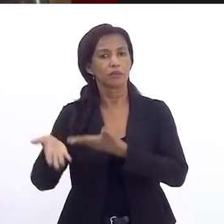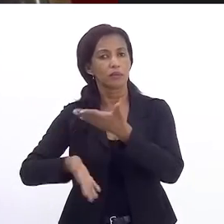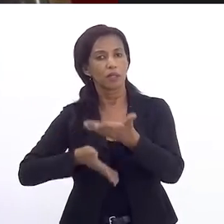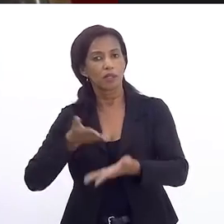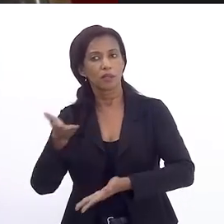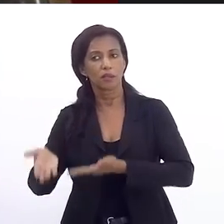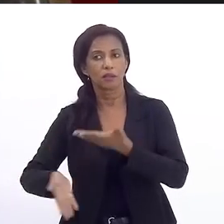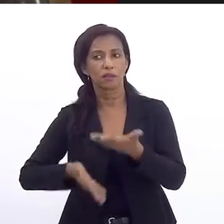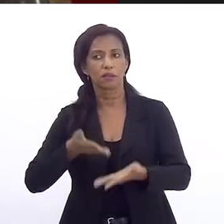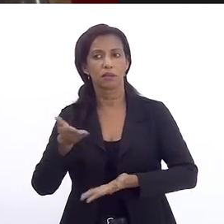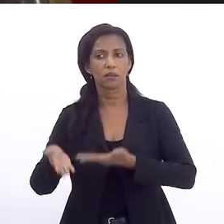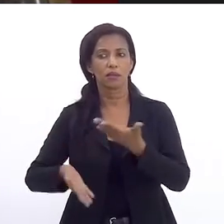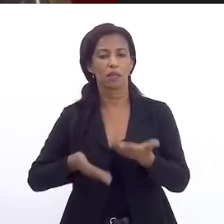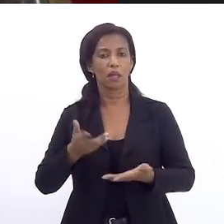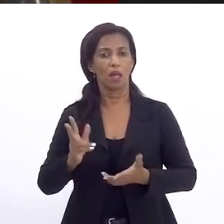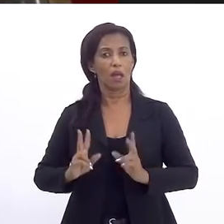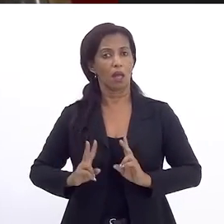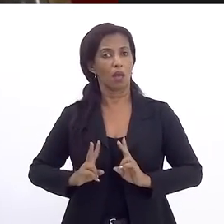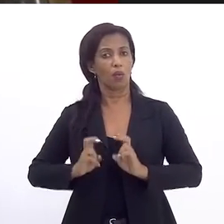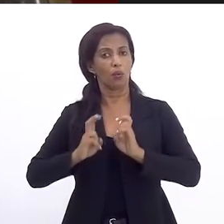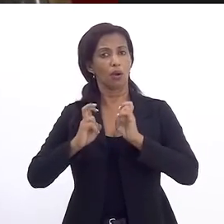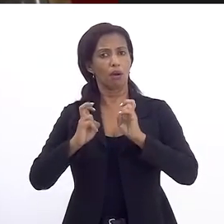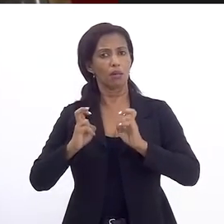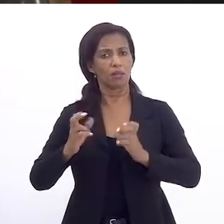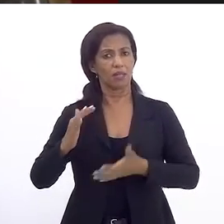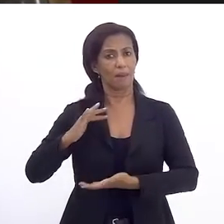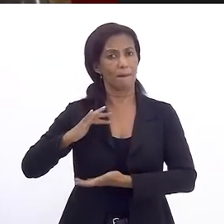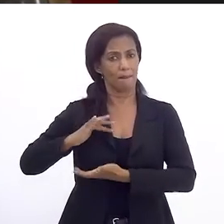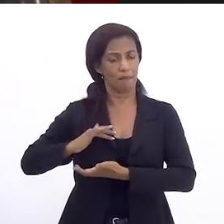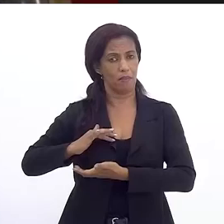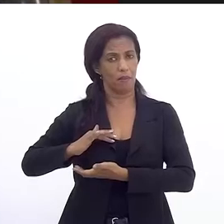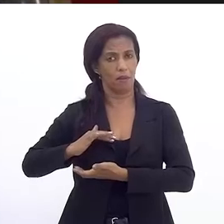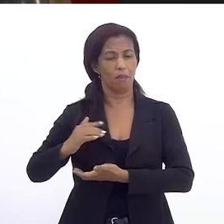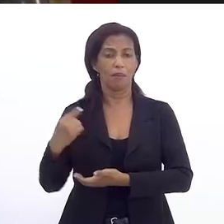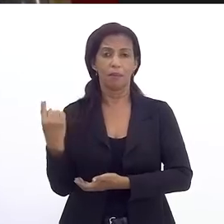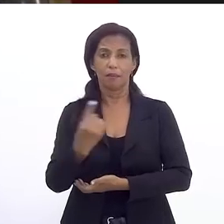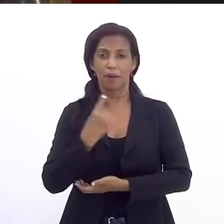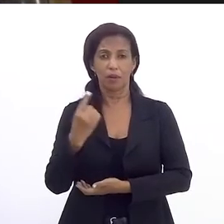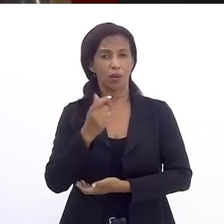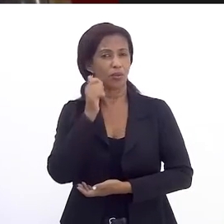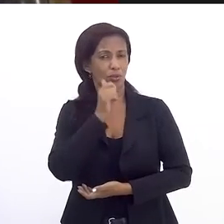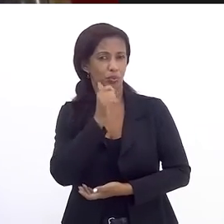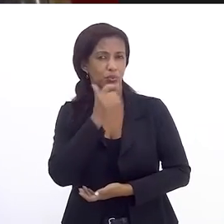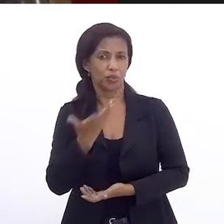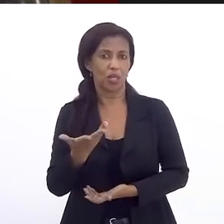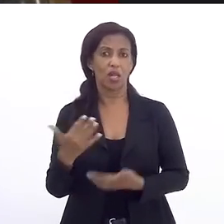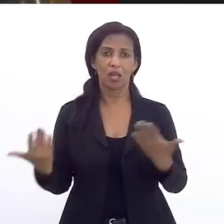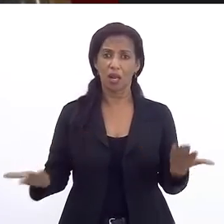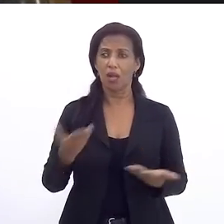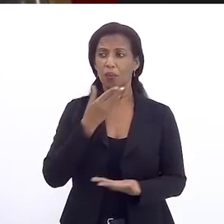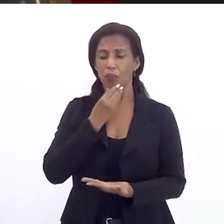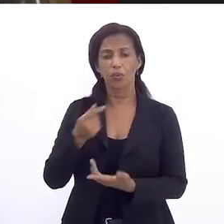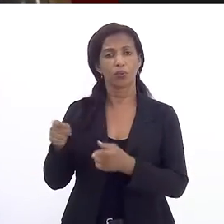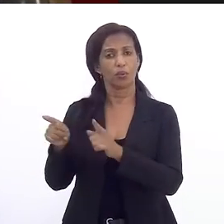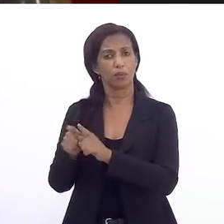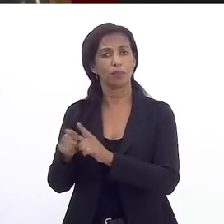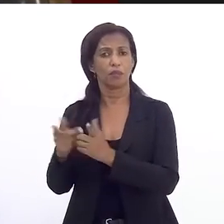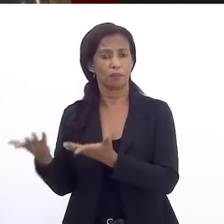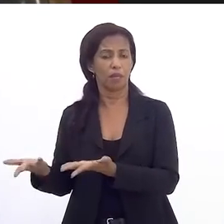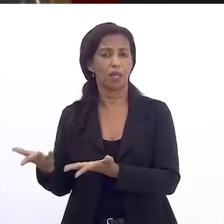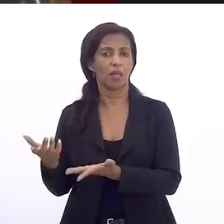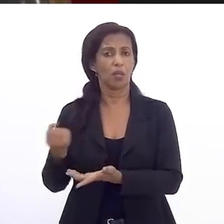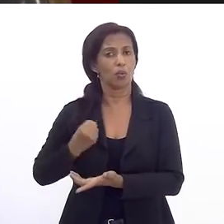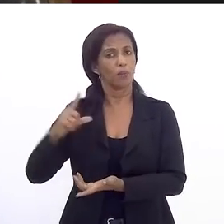Para nós mulheres, é claro que os homens também, em menos número, mas é um mês dedicado especialmente a